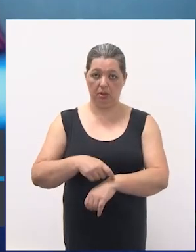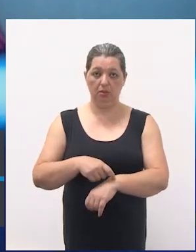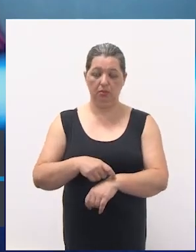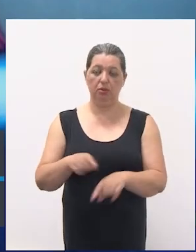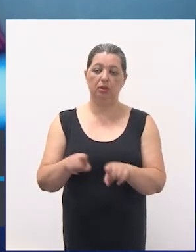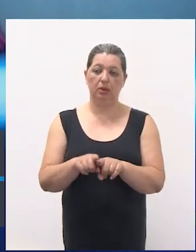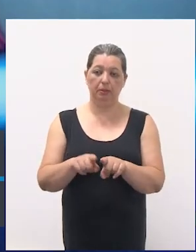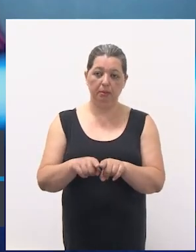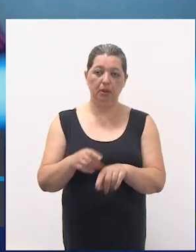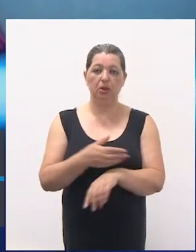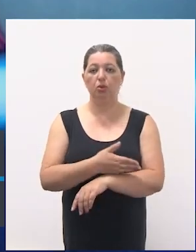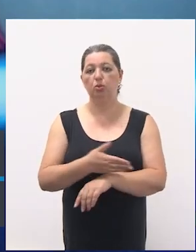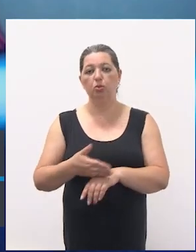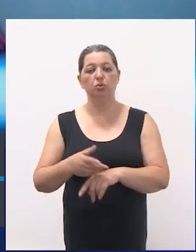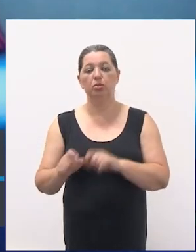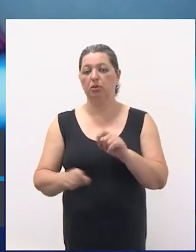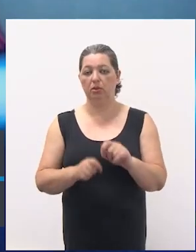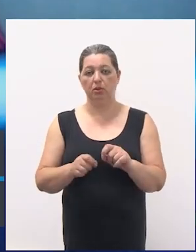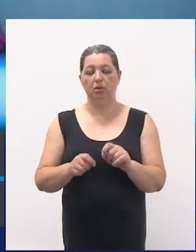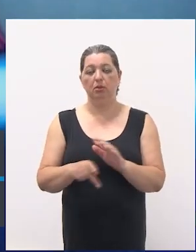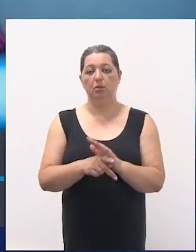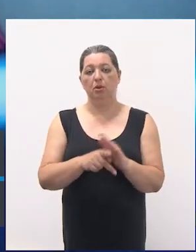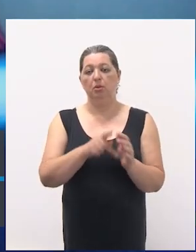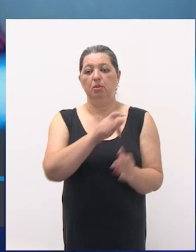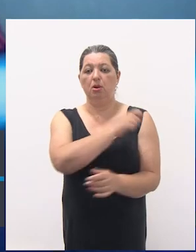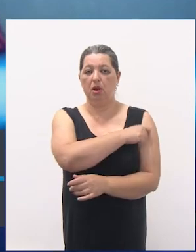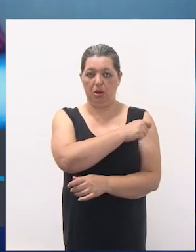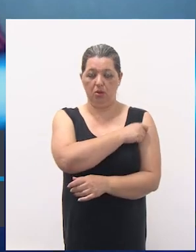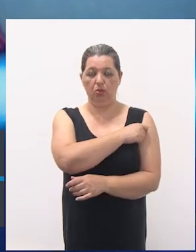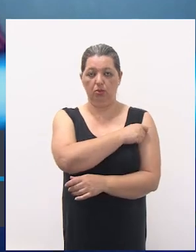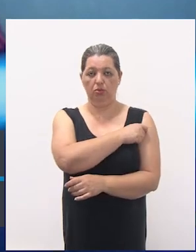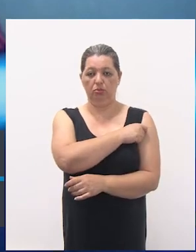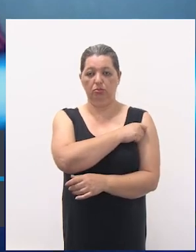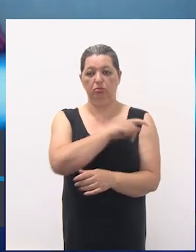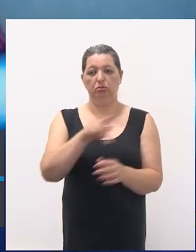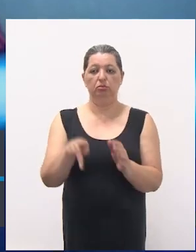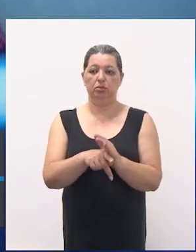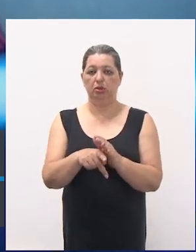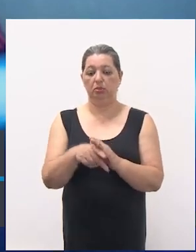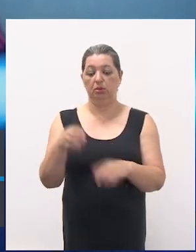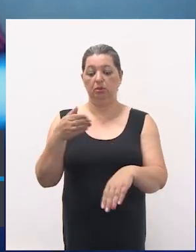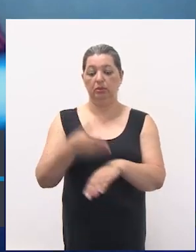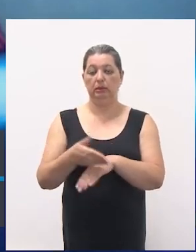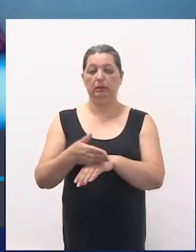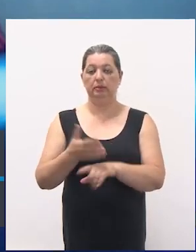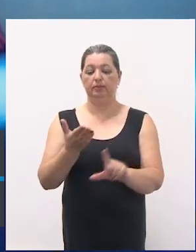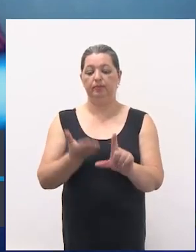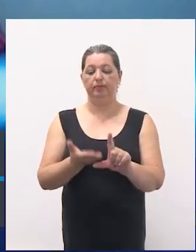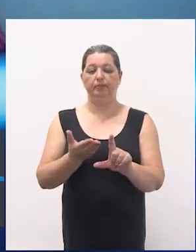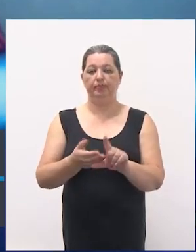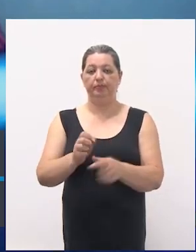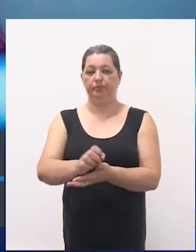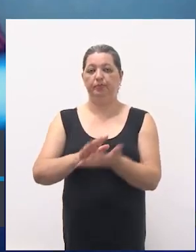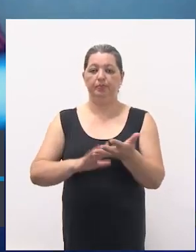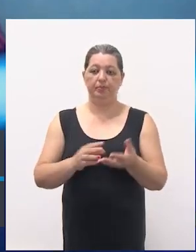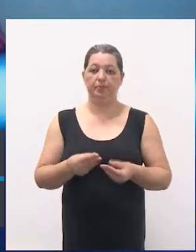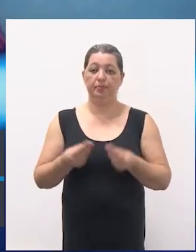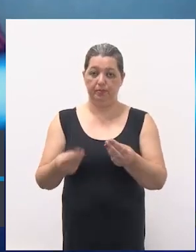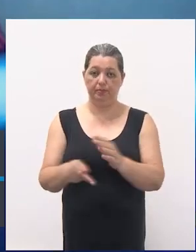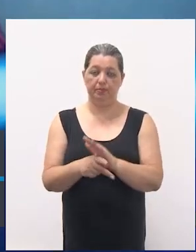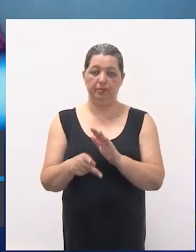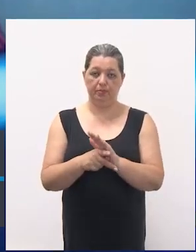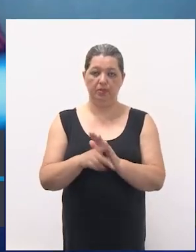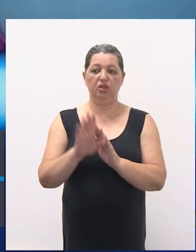do hábito do aluno, entrar lá, entregar a tarefa e marcar. Essa questão do hábito